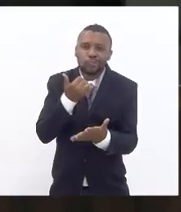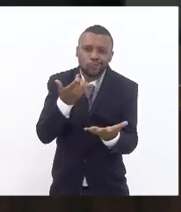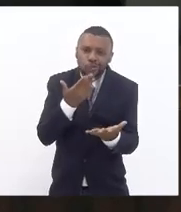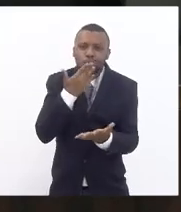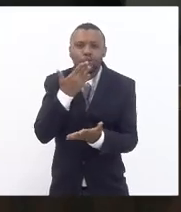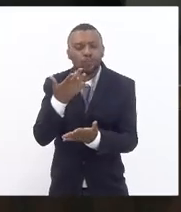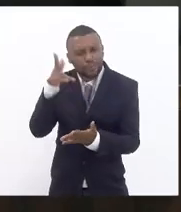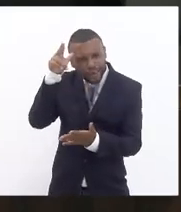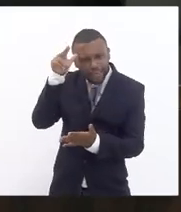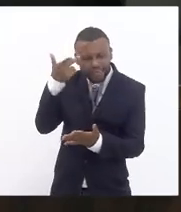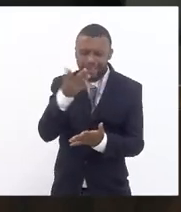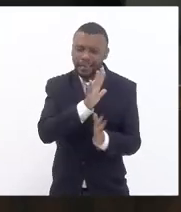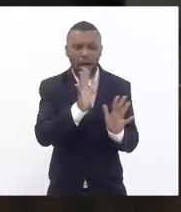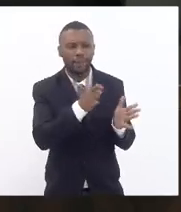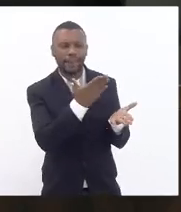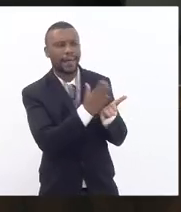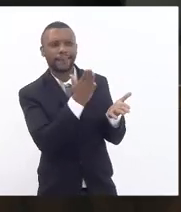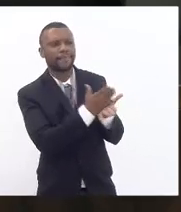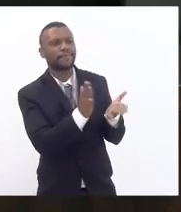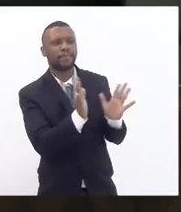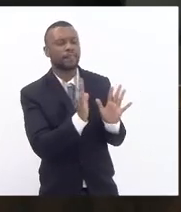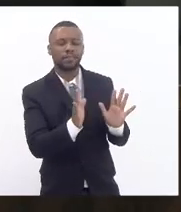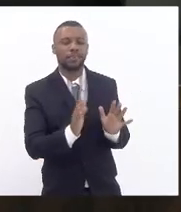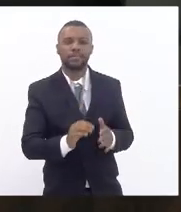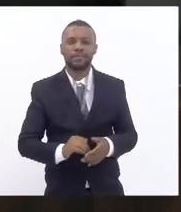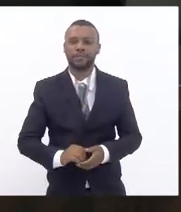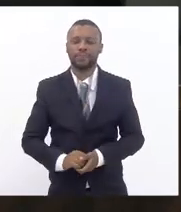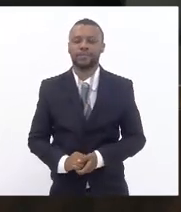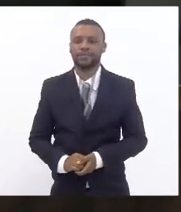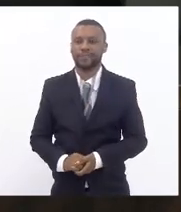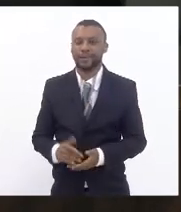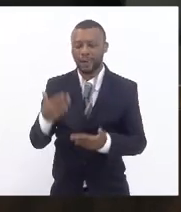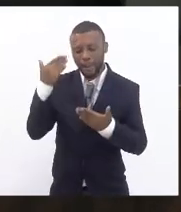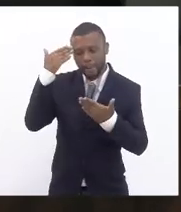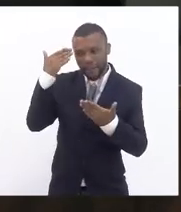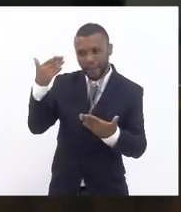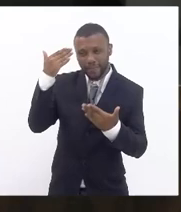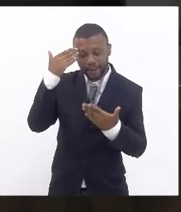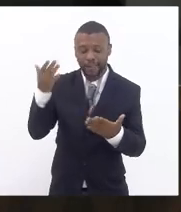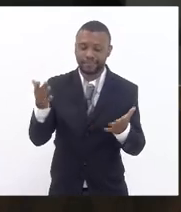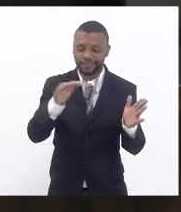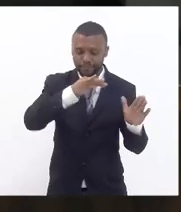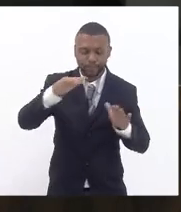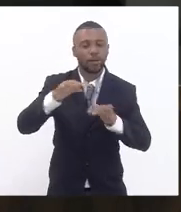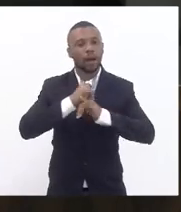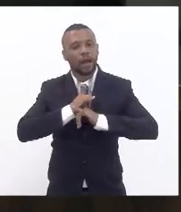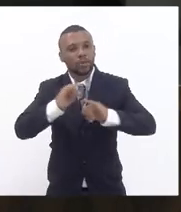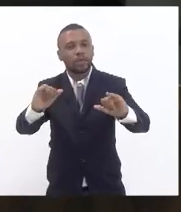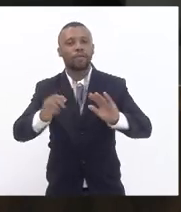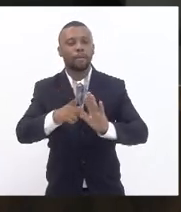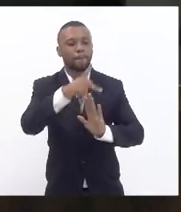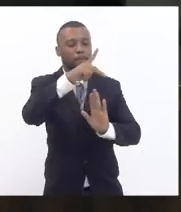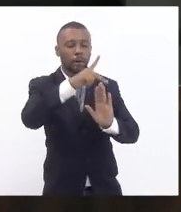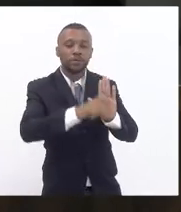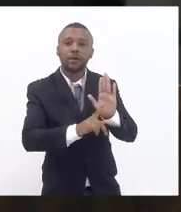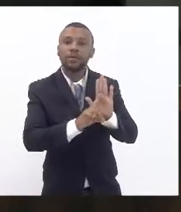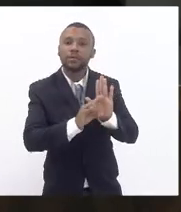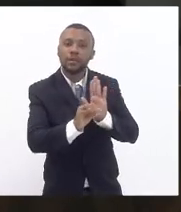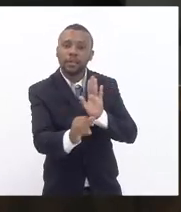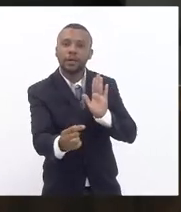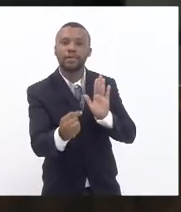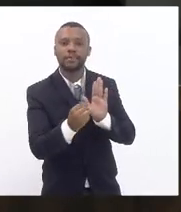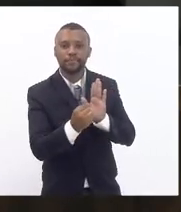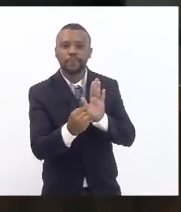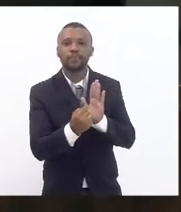não. Obrigado, Luci. Eu quero... Anuncie. Projeto de lei